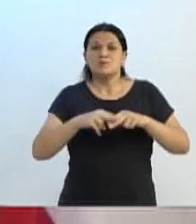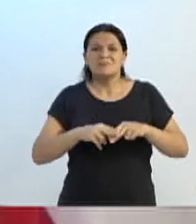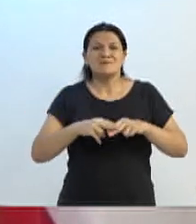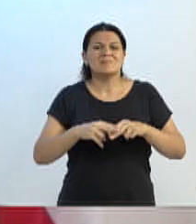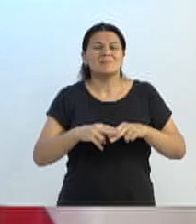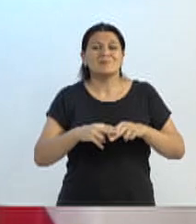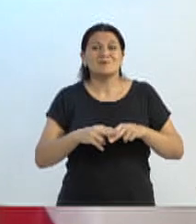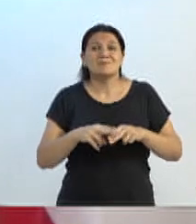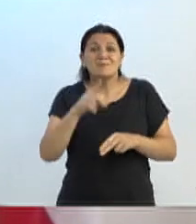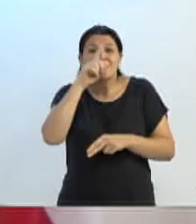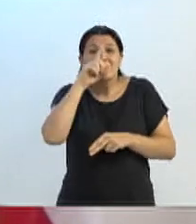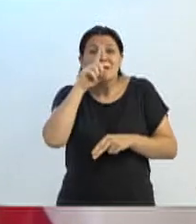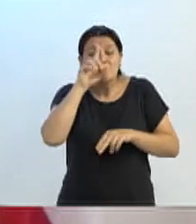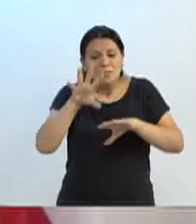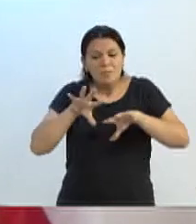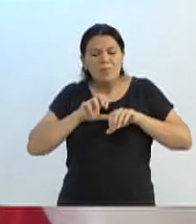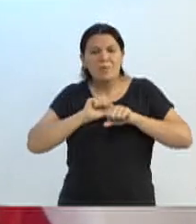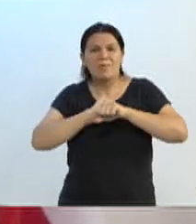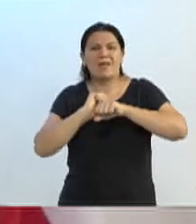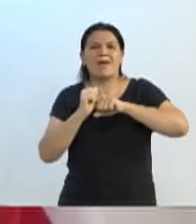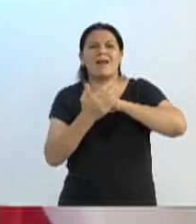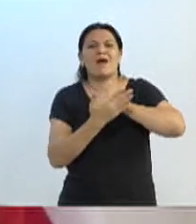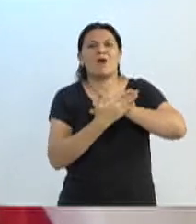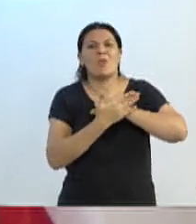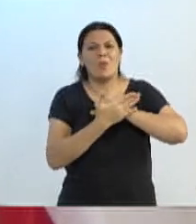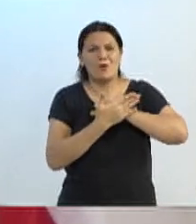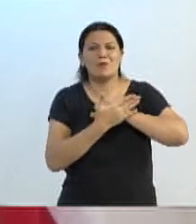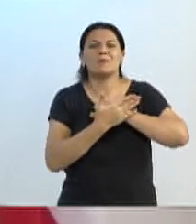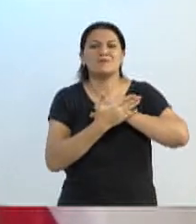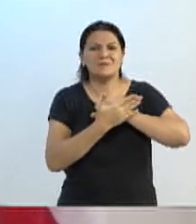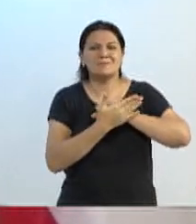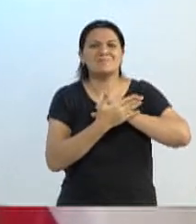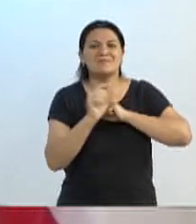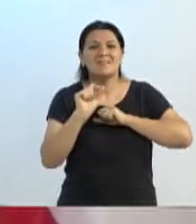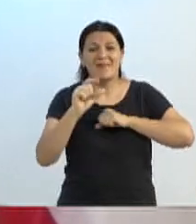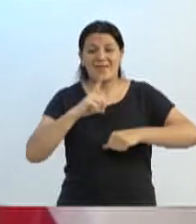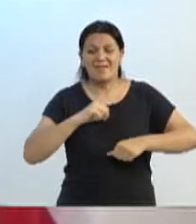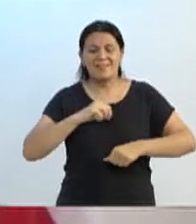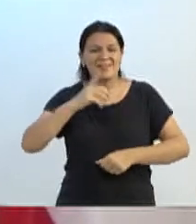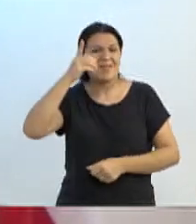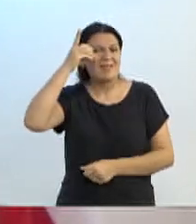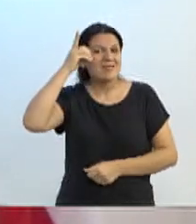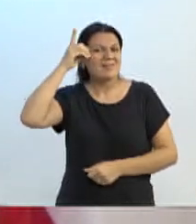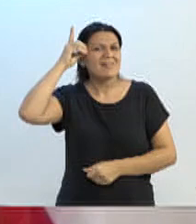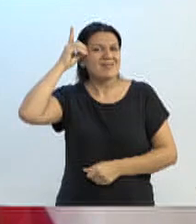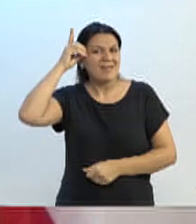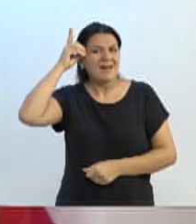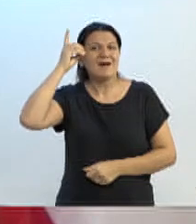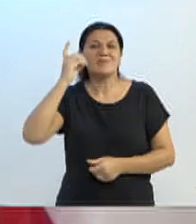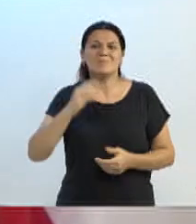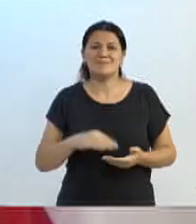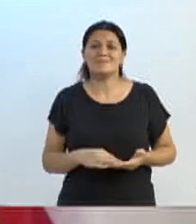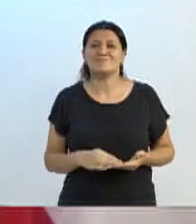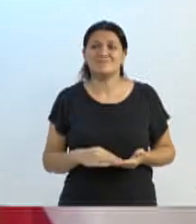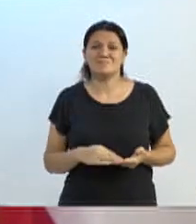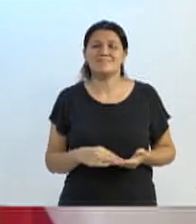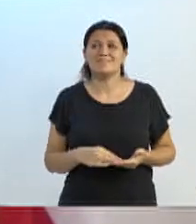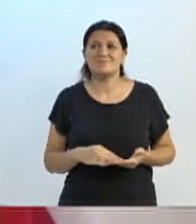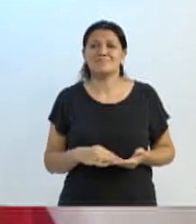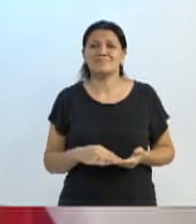maior risco de morte, coloca a vida em risco, porque o caso de contaminação pelo Covid, principalmente, é muito mais